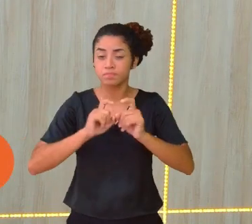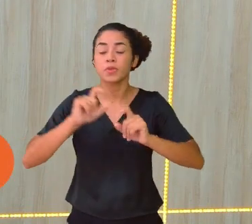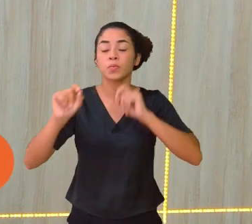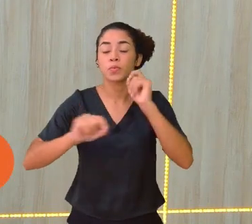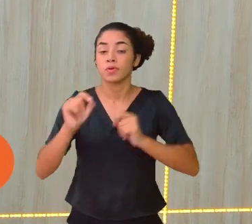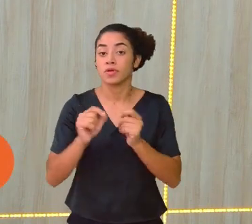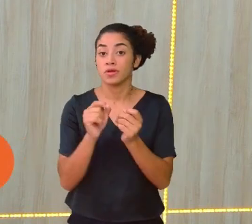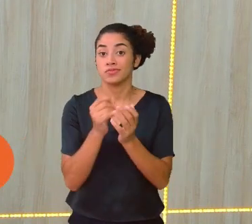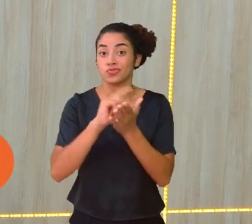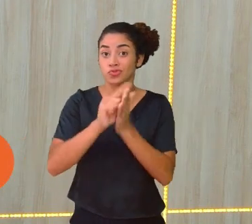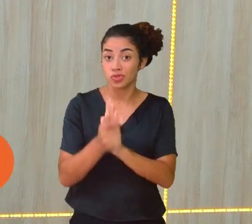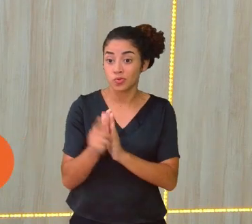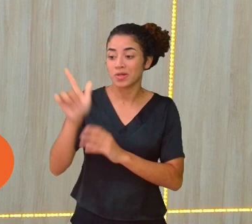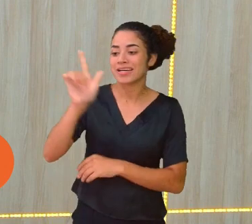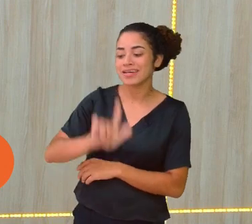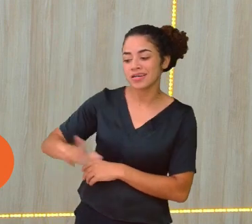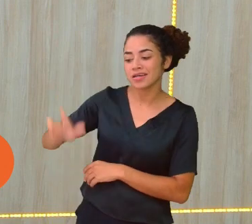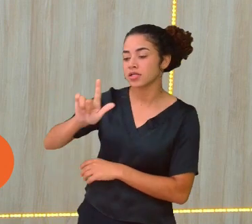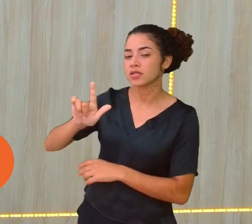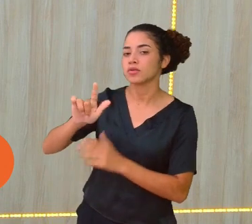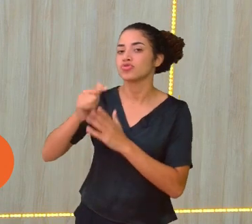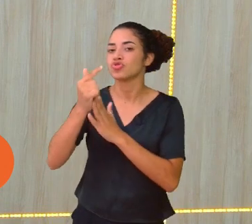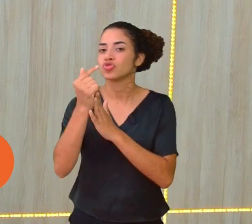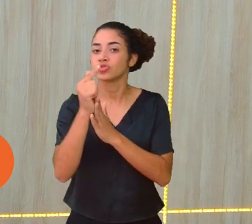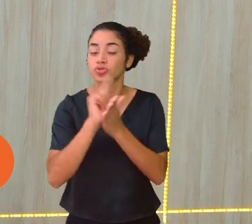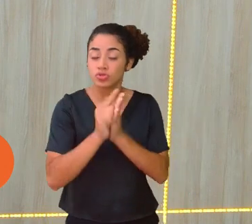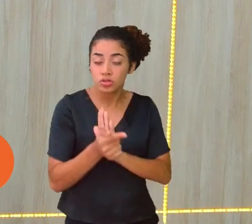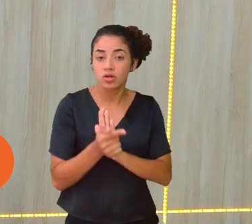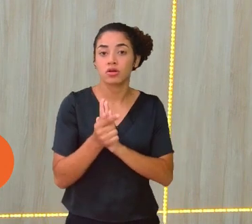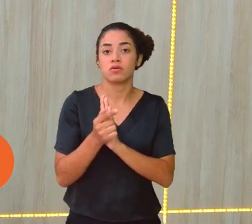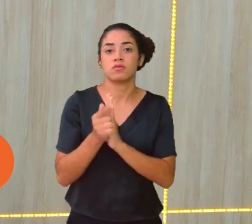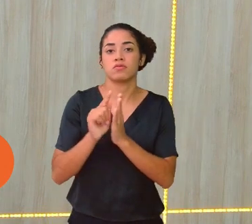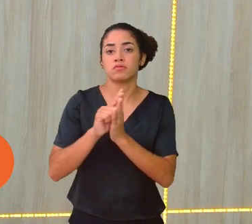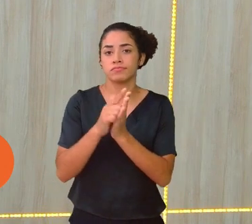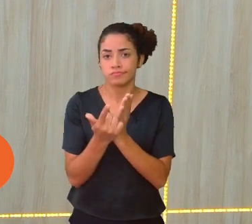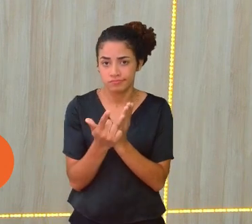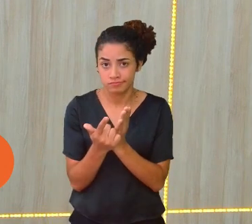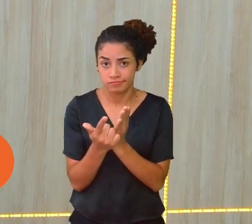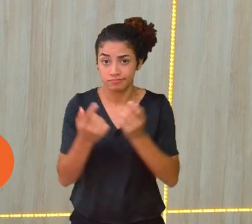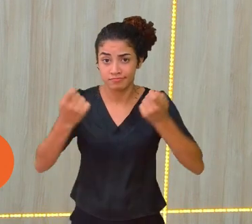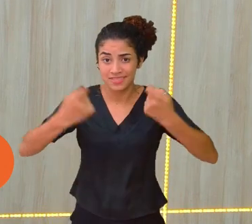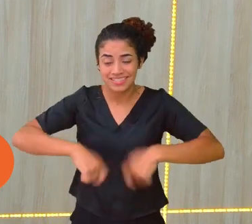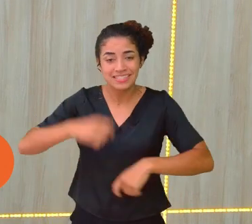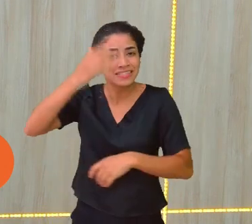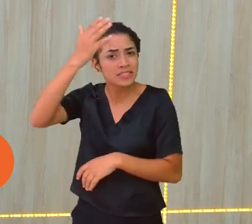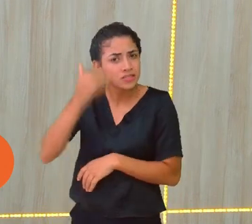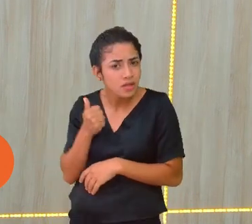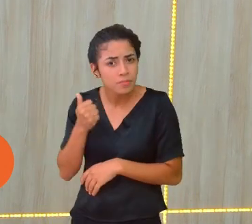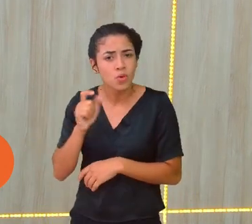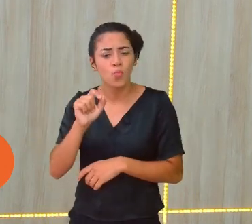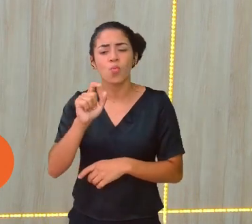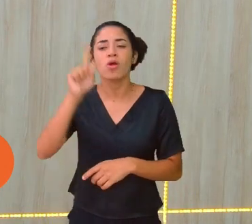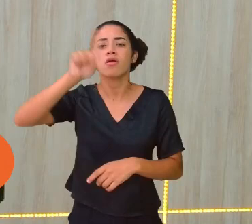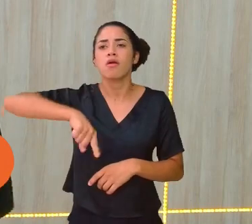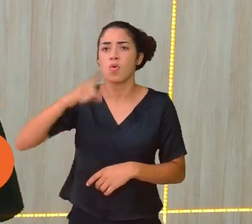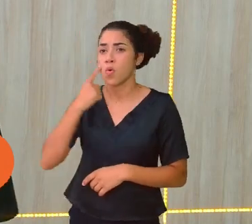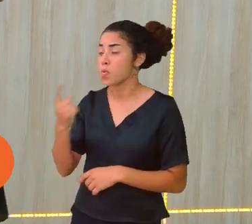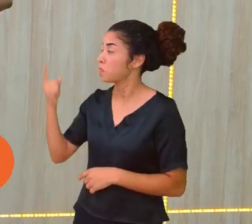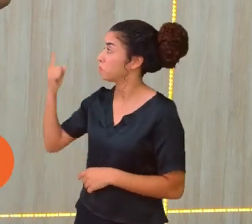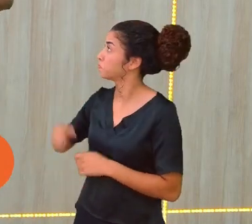jornalísticos e literários, a gente primeiro precisa entender o que é um gênero, né? O que é um gênero textual. Então, ó, vamos